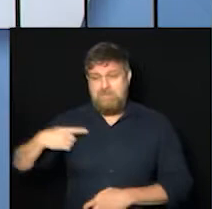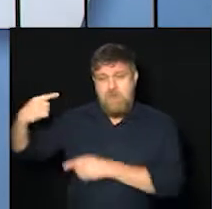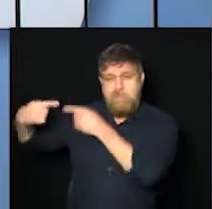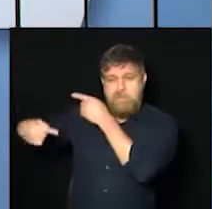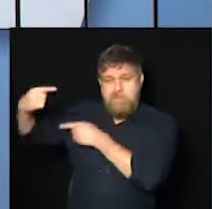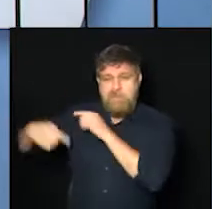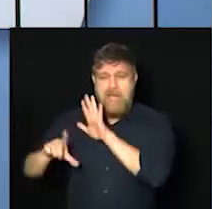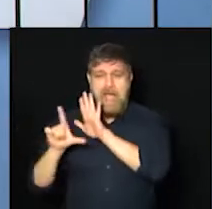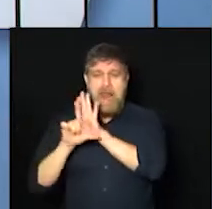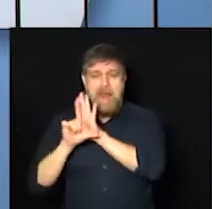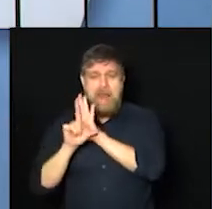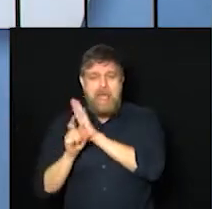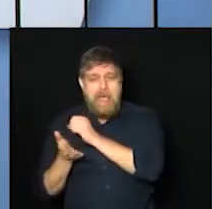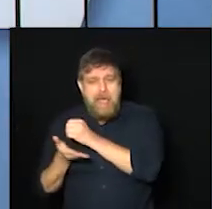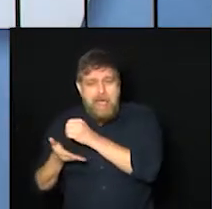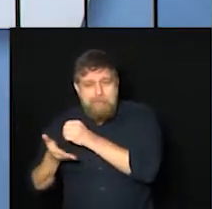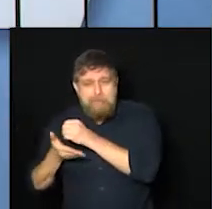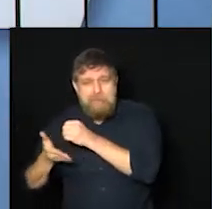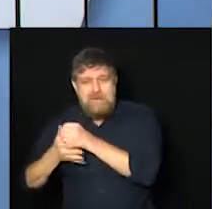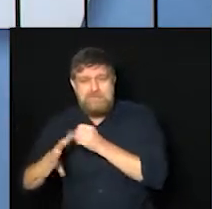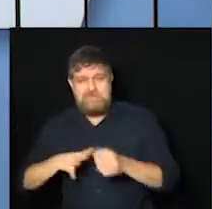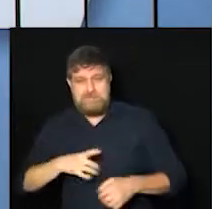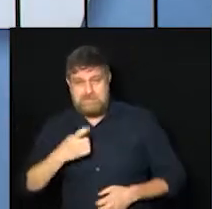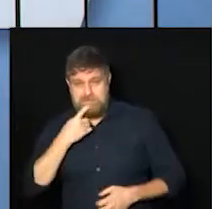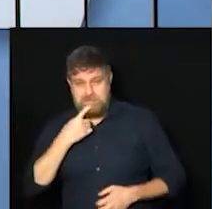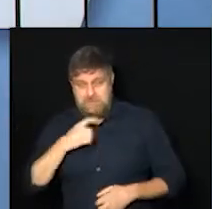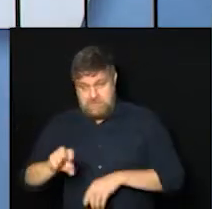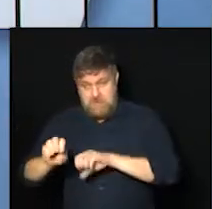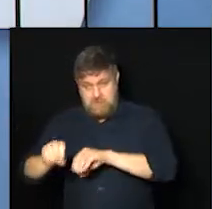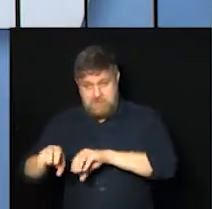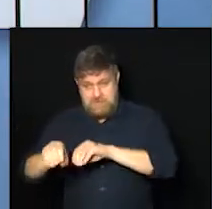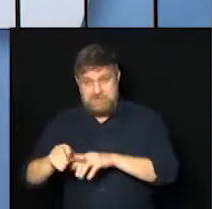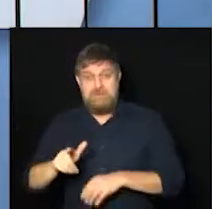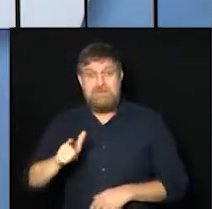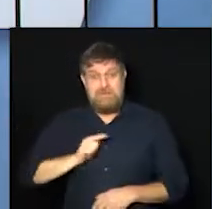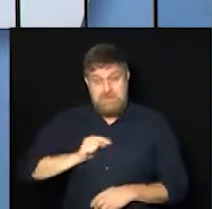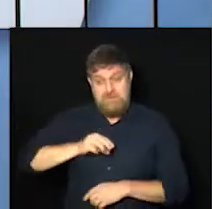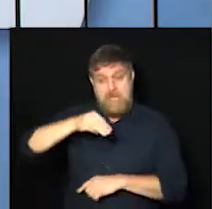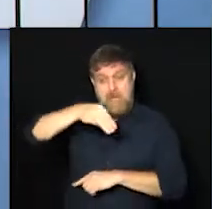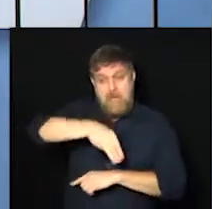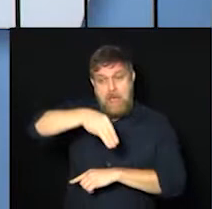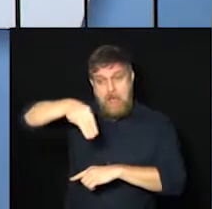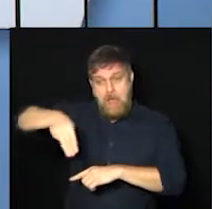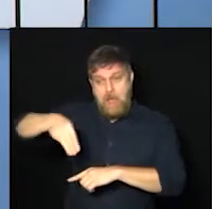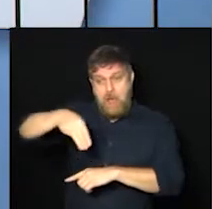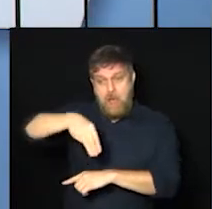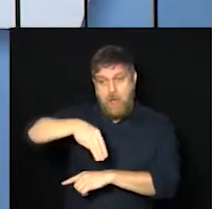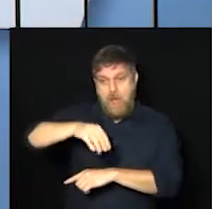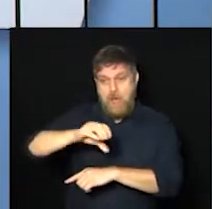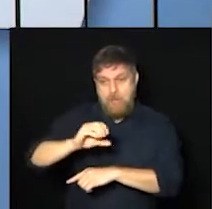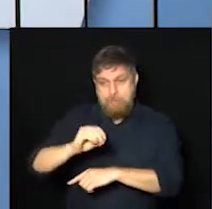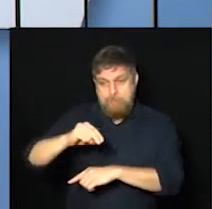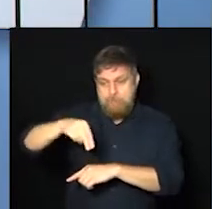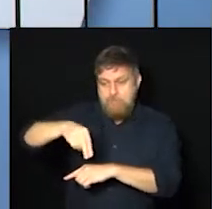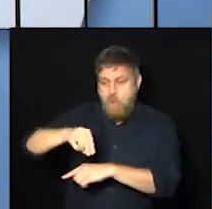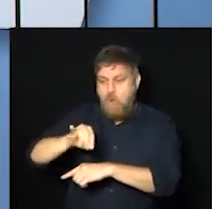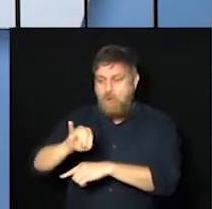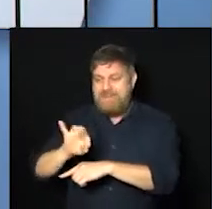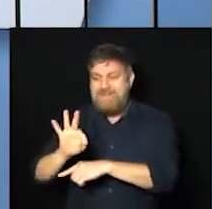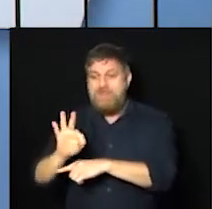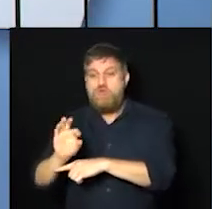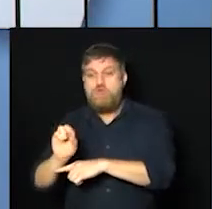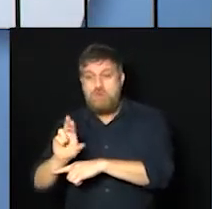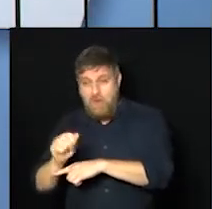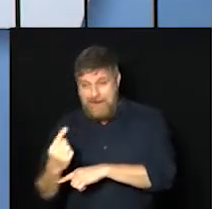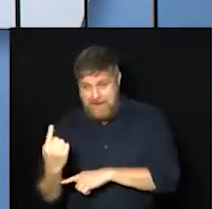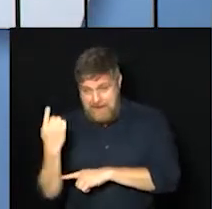lei básica, né, a lei municipal de educação, as monitoras naquela ocasião já reivindicavam